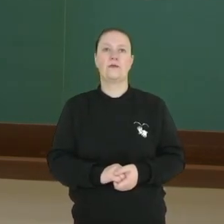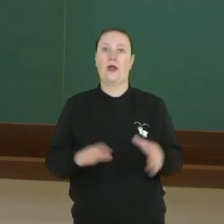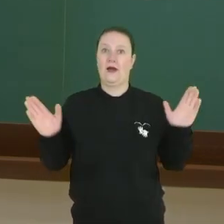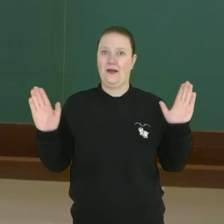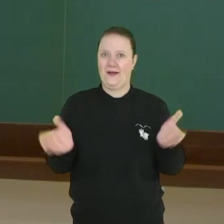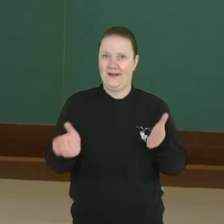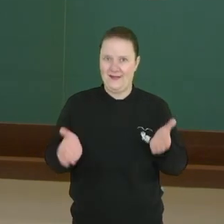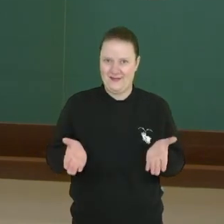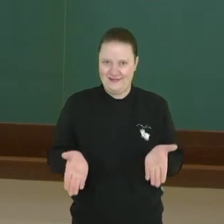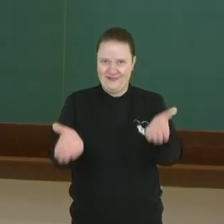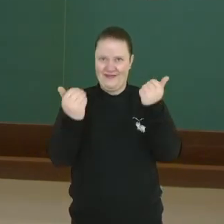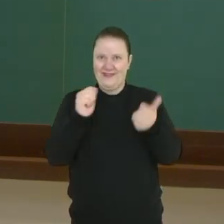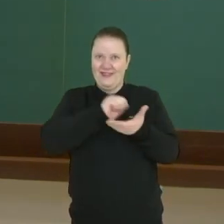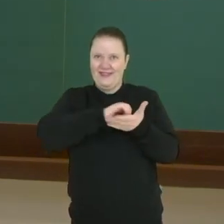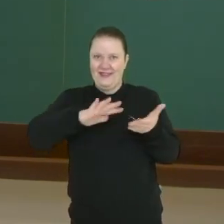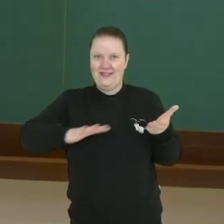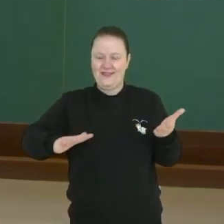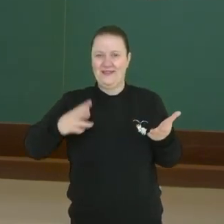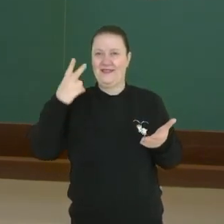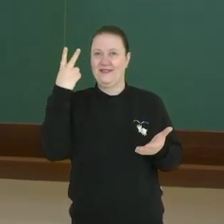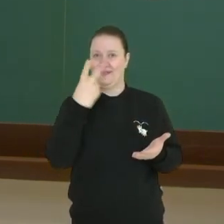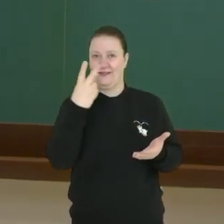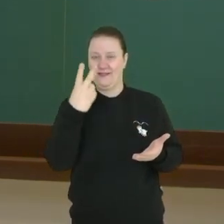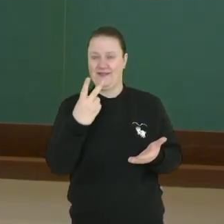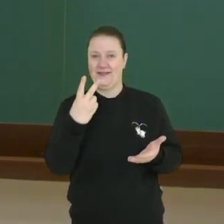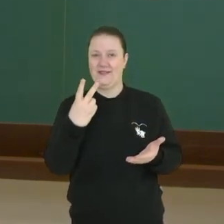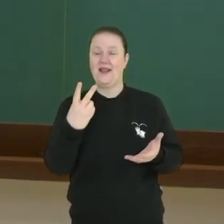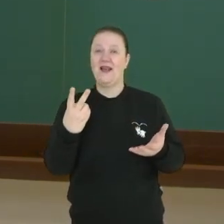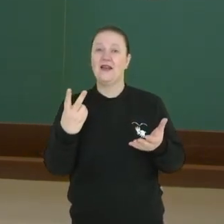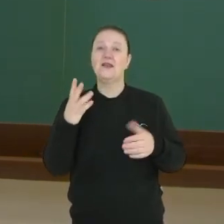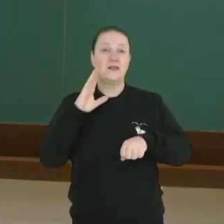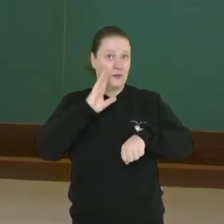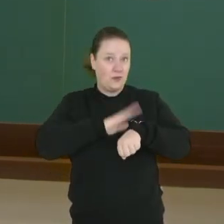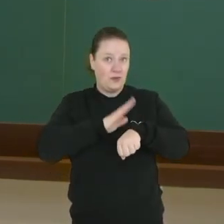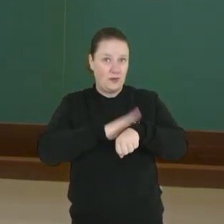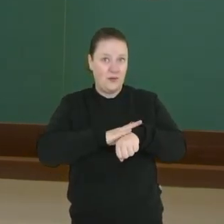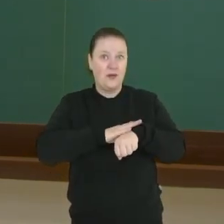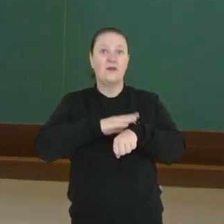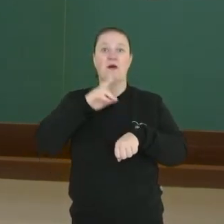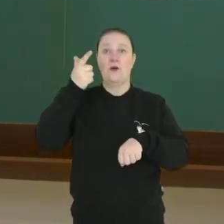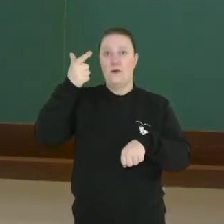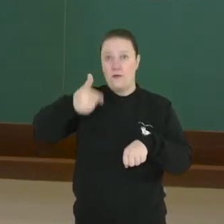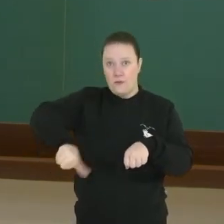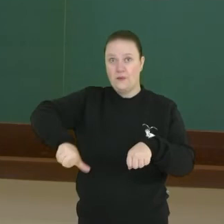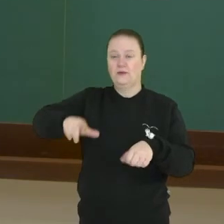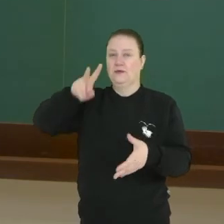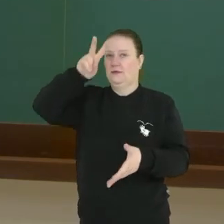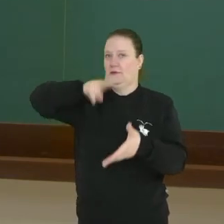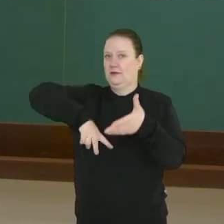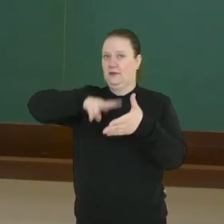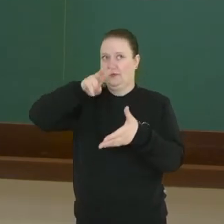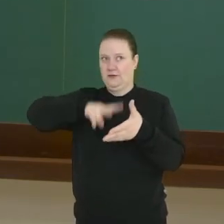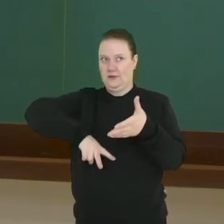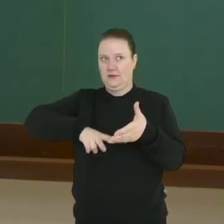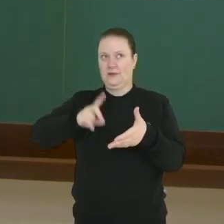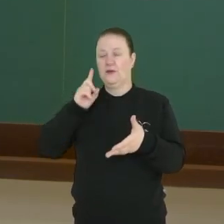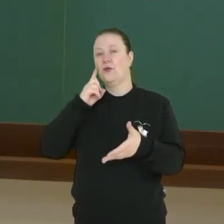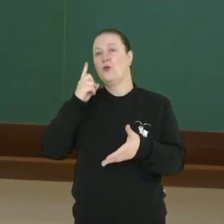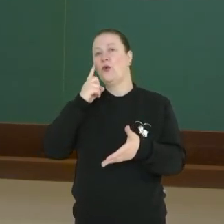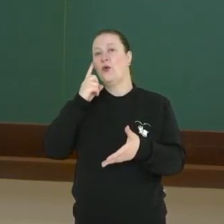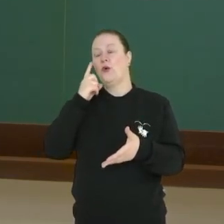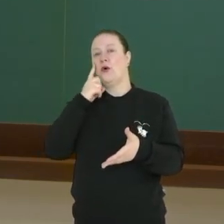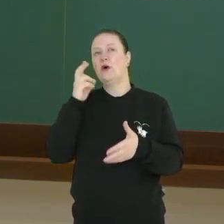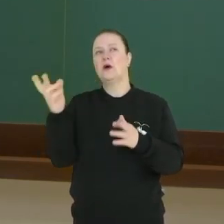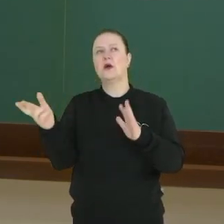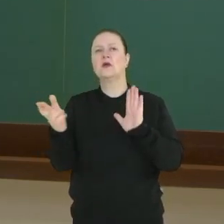Agora vamos lá, atividade 2, pessoal. Quero convidar você a reler os trechos aqui, tá bom? E responder o